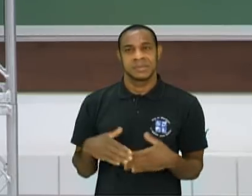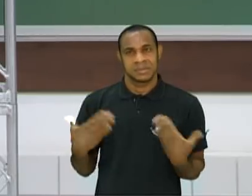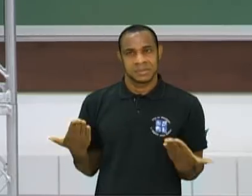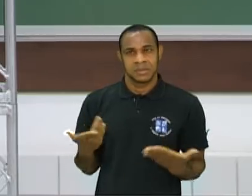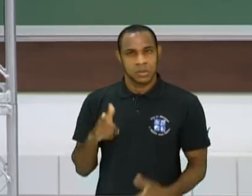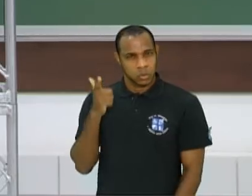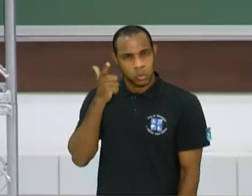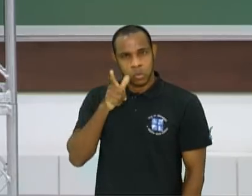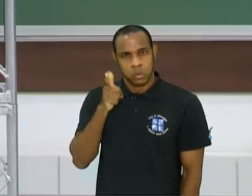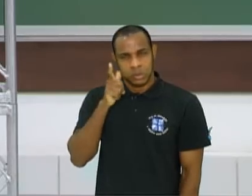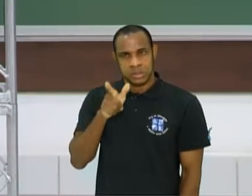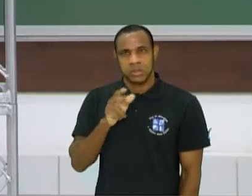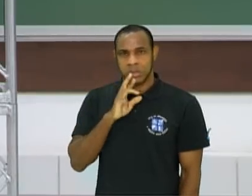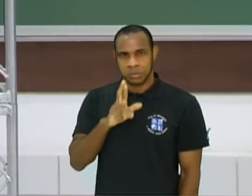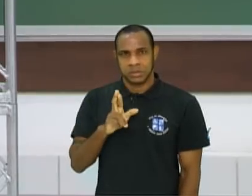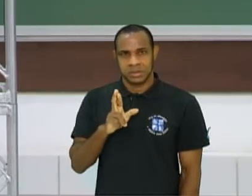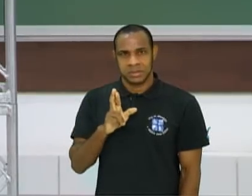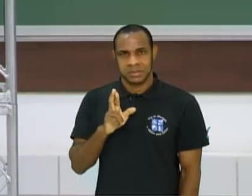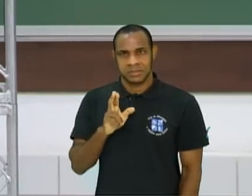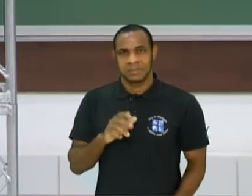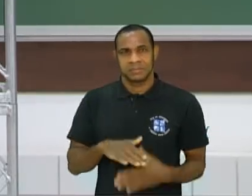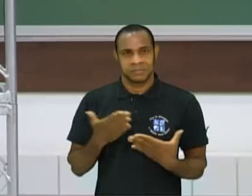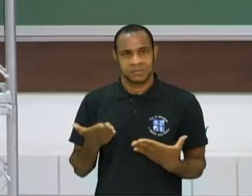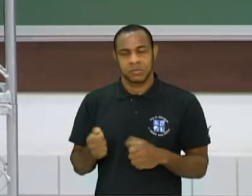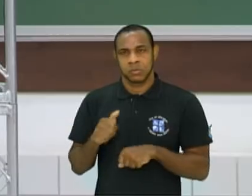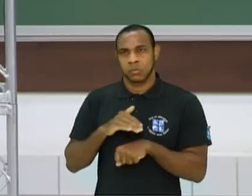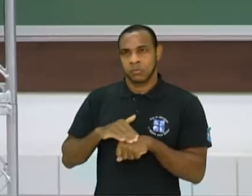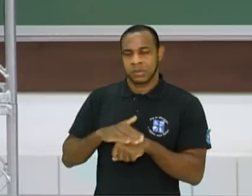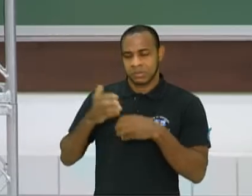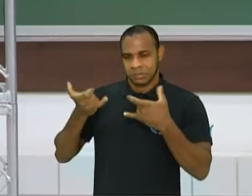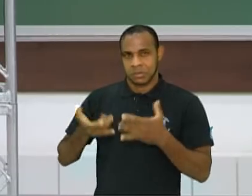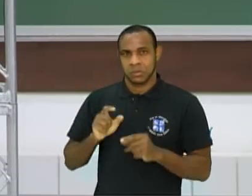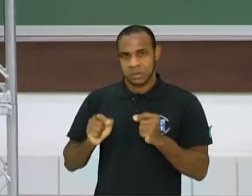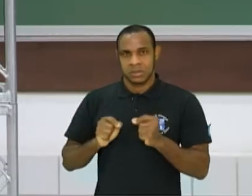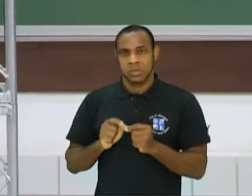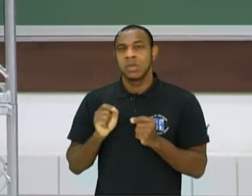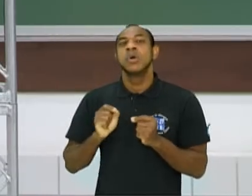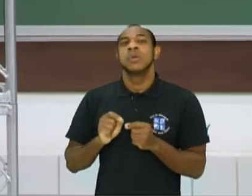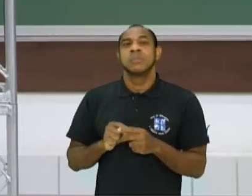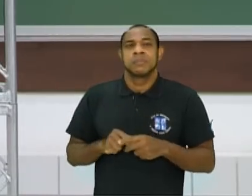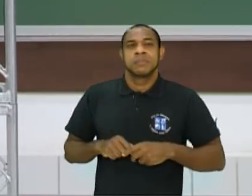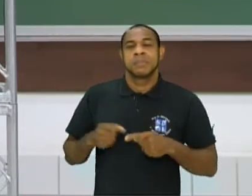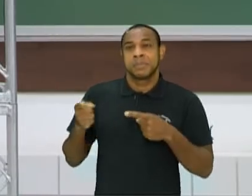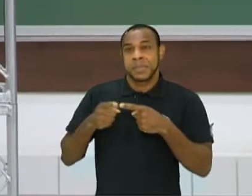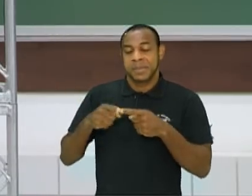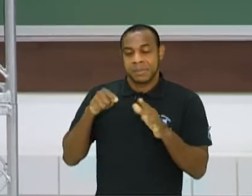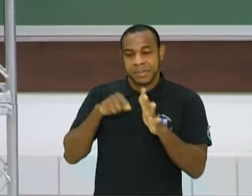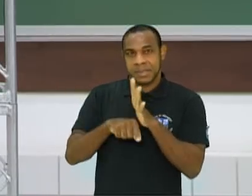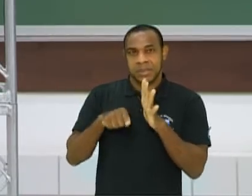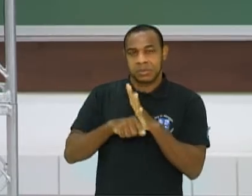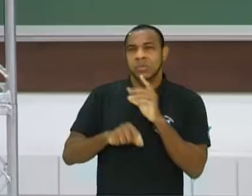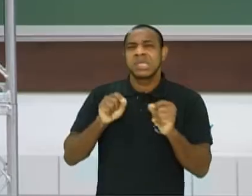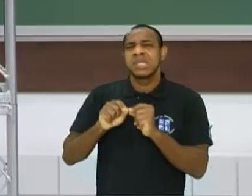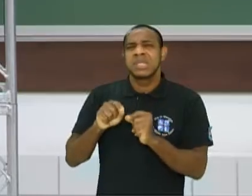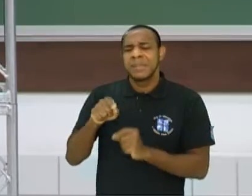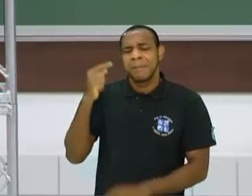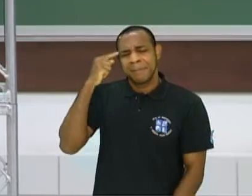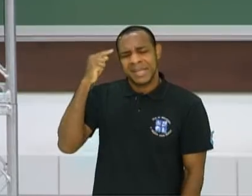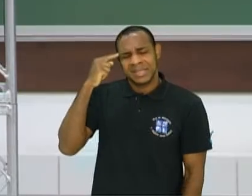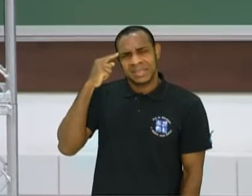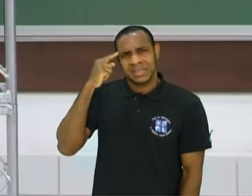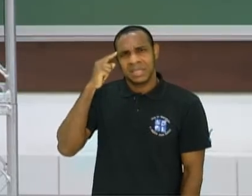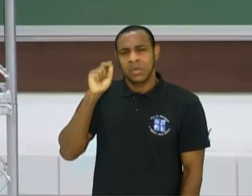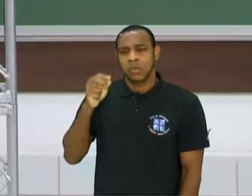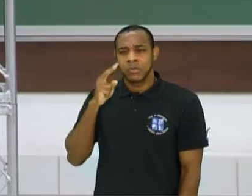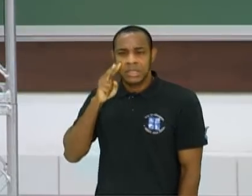aí, você conseguiu responder? Vamos conversar um pouquinho então sobre esse assunto. Lá na primeira pergunta, né? O que vem à sua mente quando você